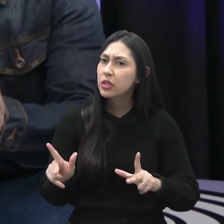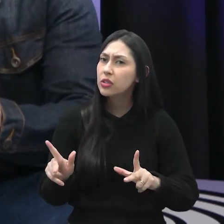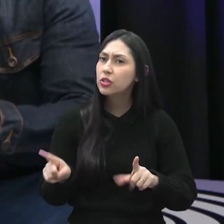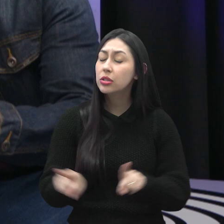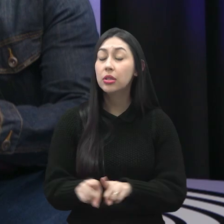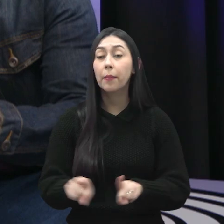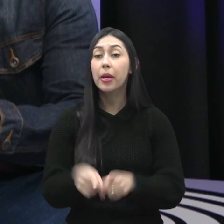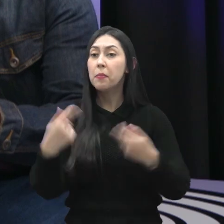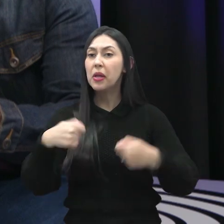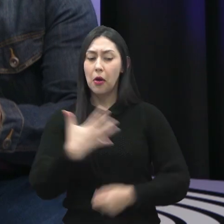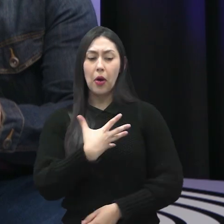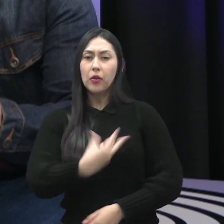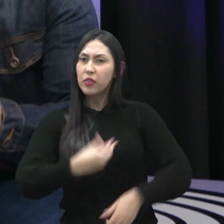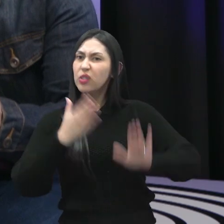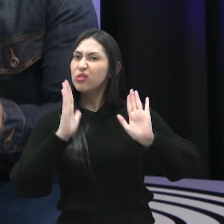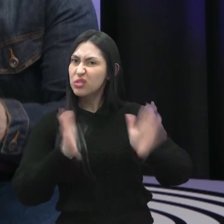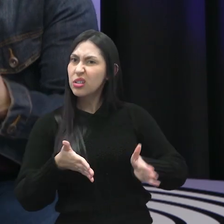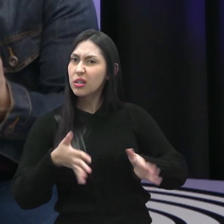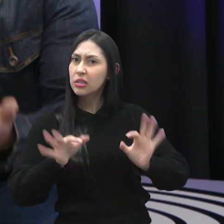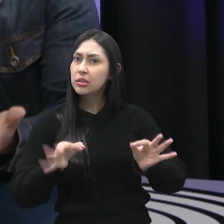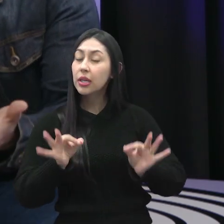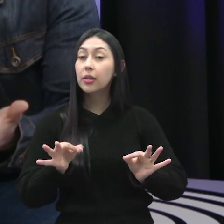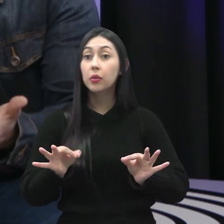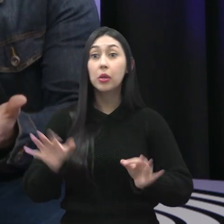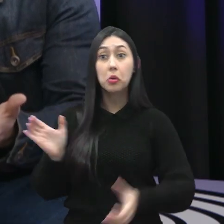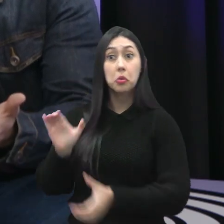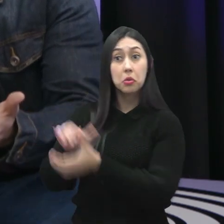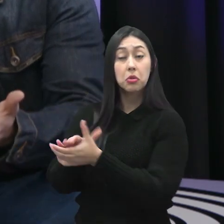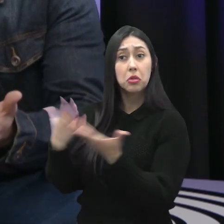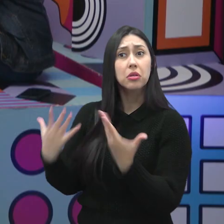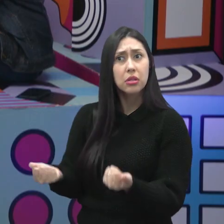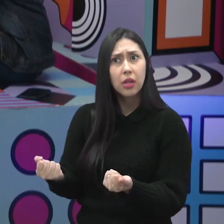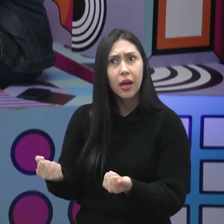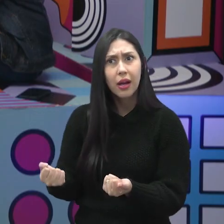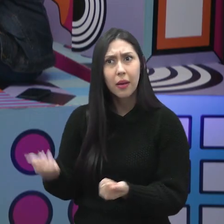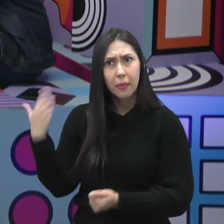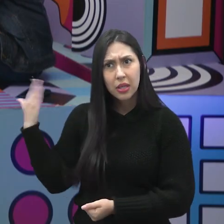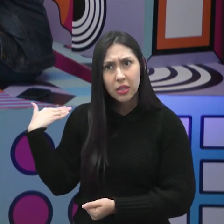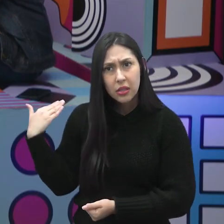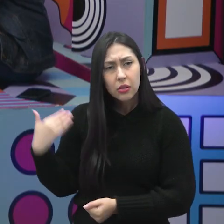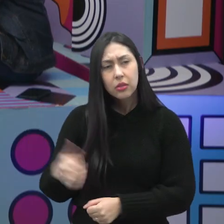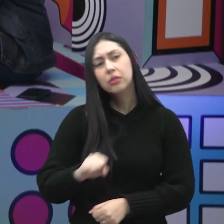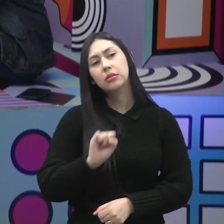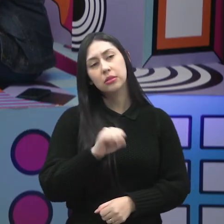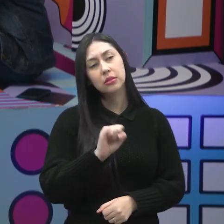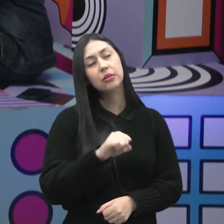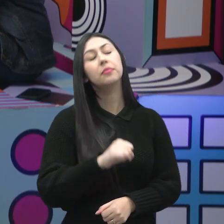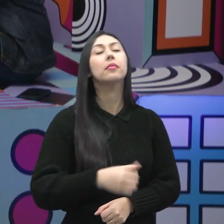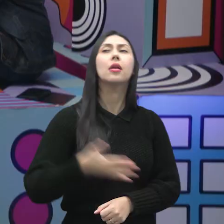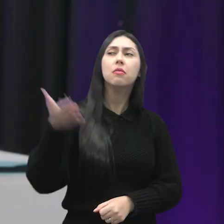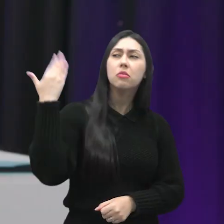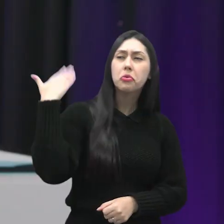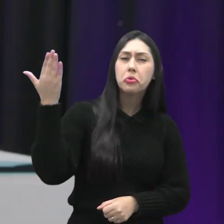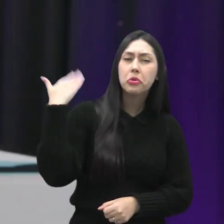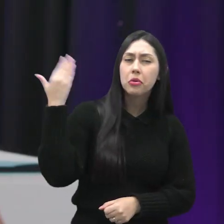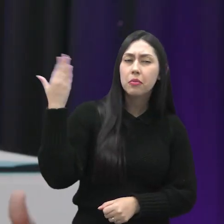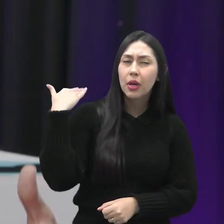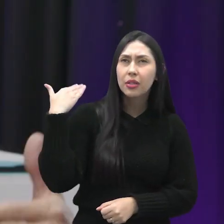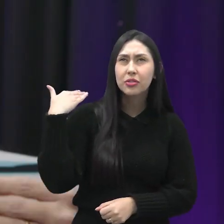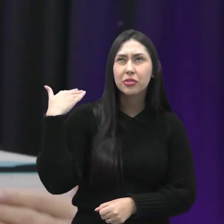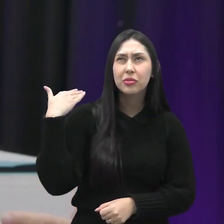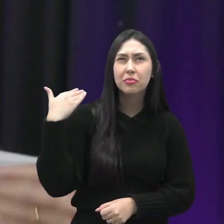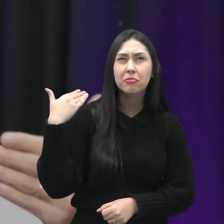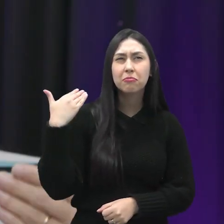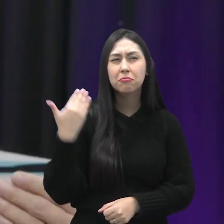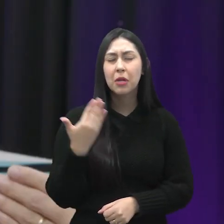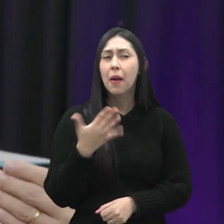de quantidade de filhos e até de aceitação do cônjuge, é isso? Perfeito. Antes. Exato. Então, antigamente, né, isso a gente fala